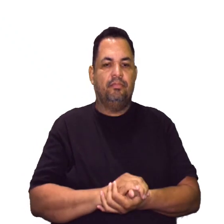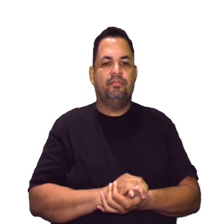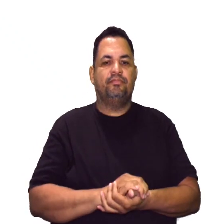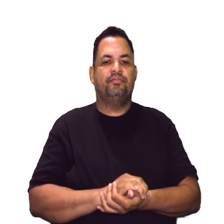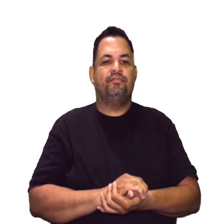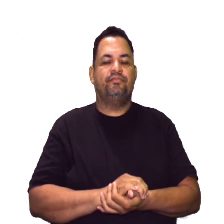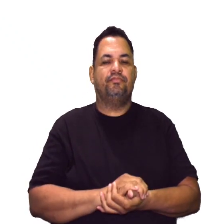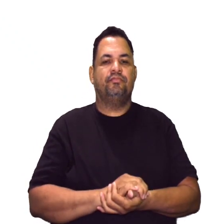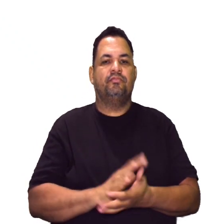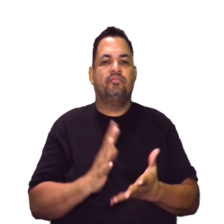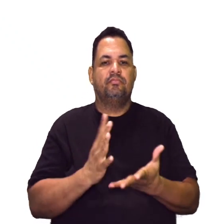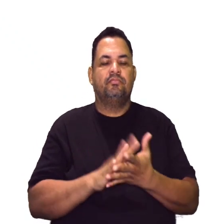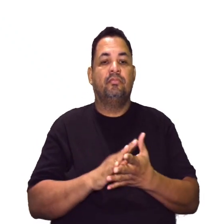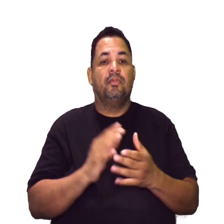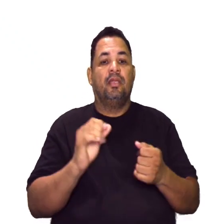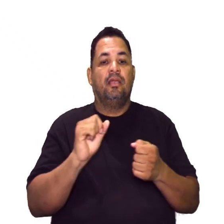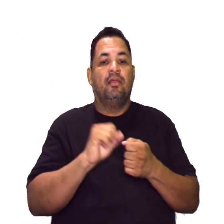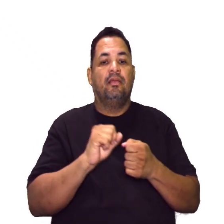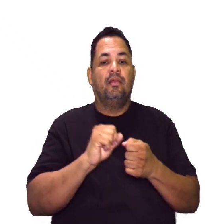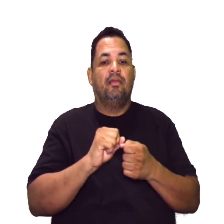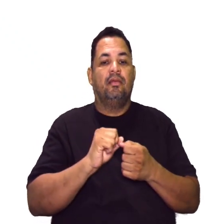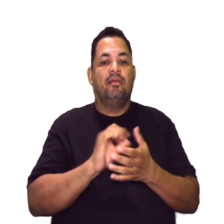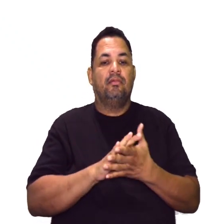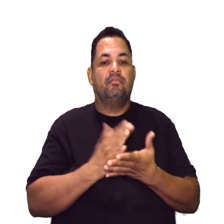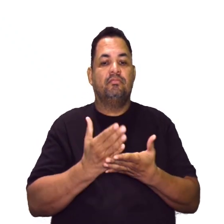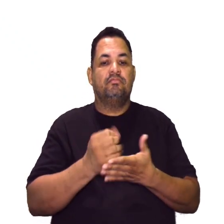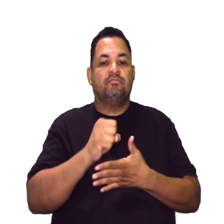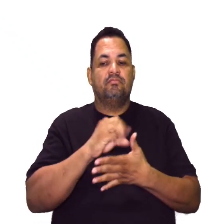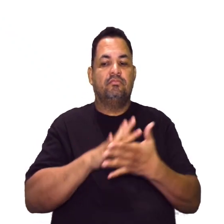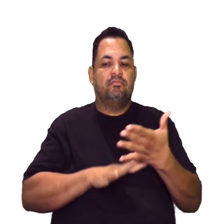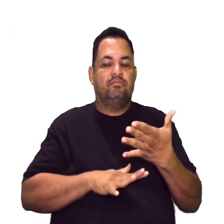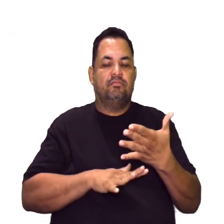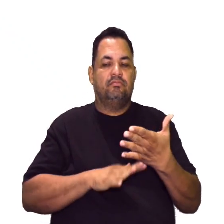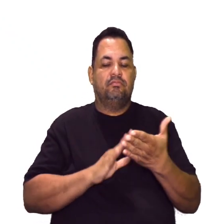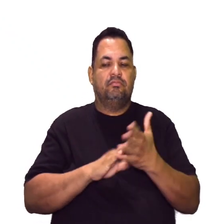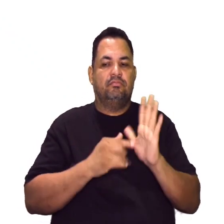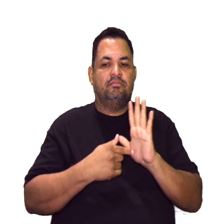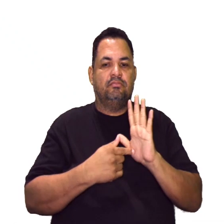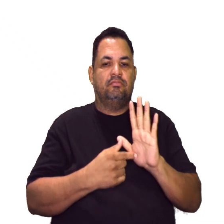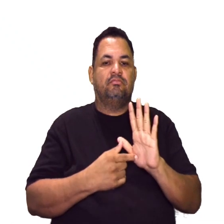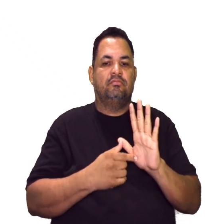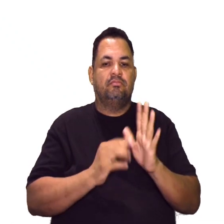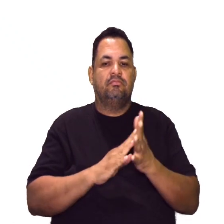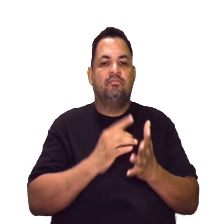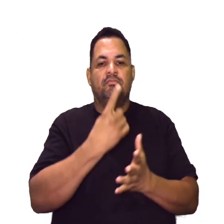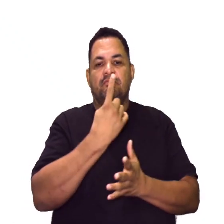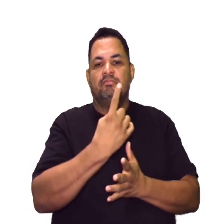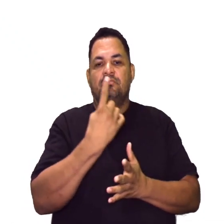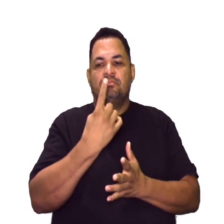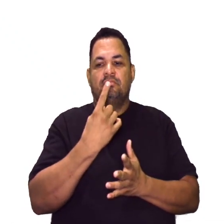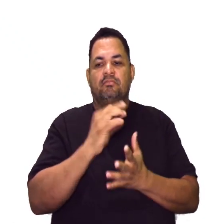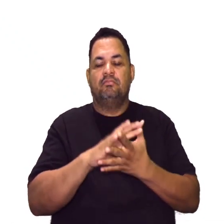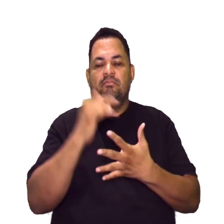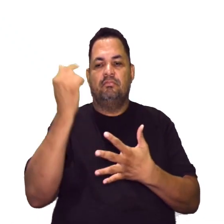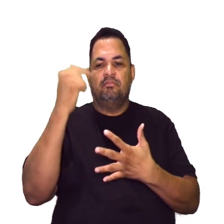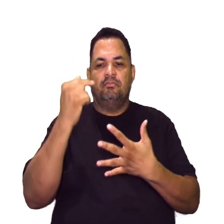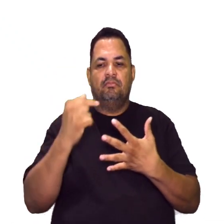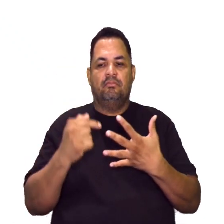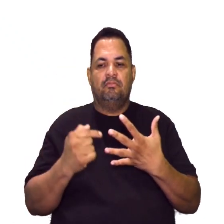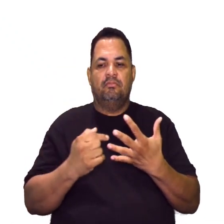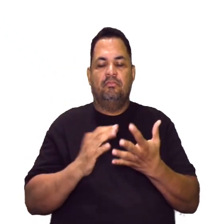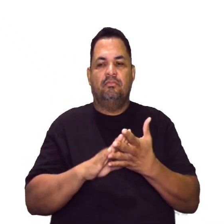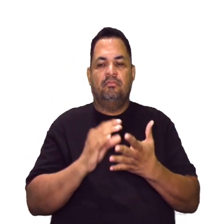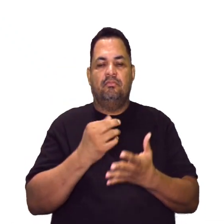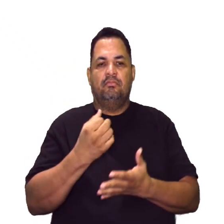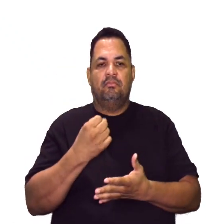aí que resolveu a tarefa, a atividade, mostrar em cada alternativa, se